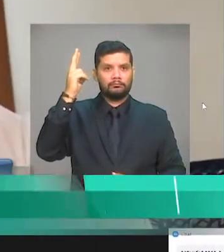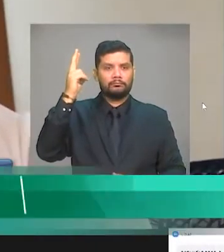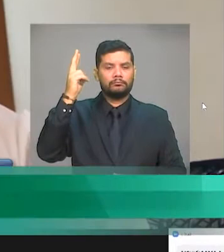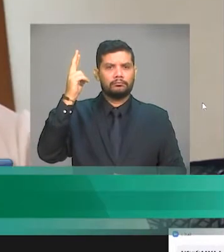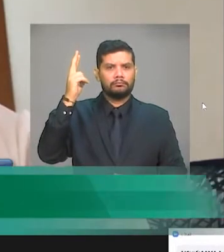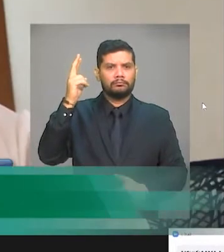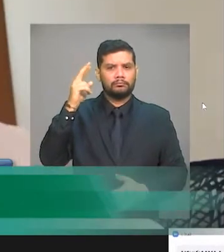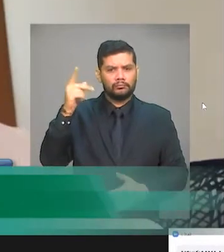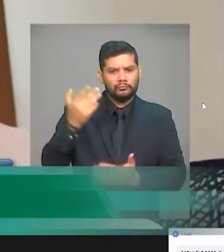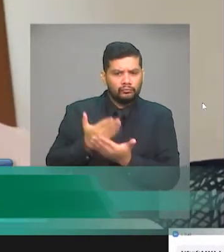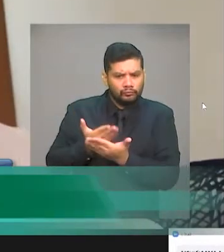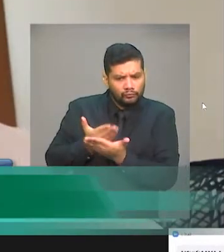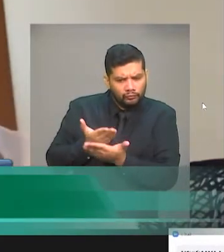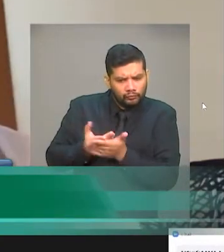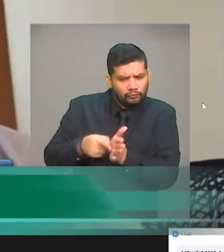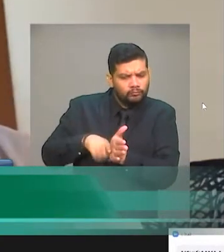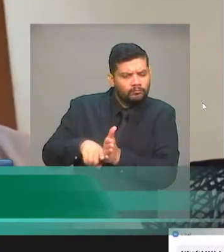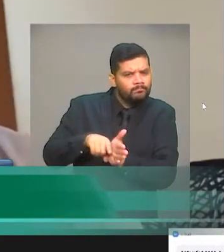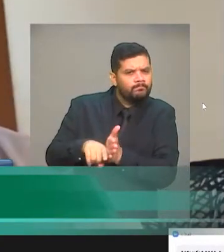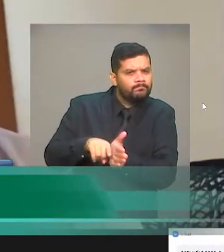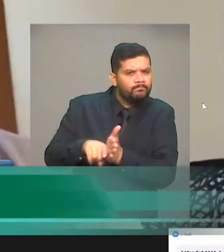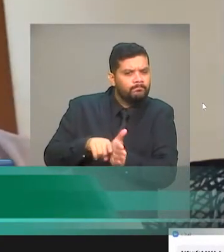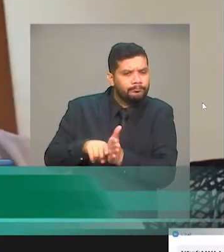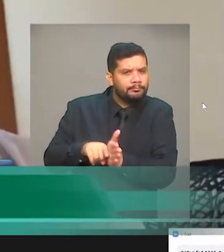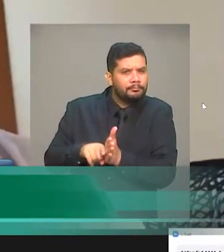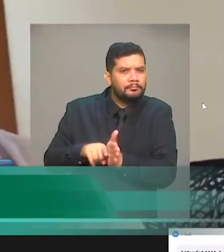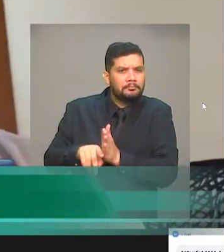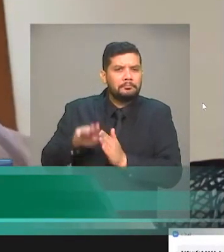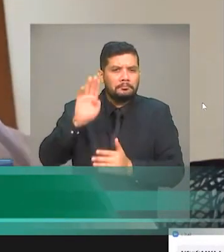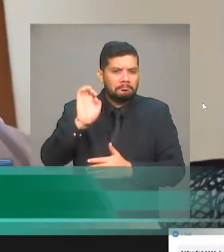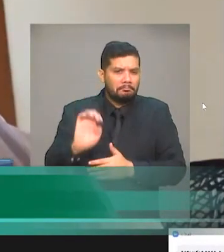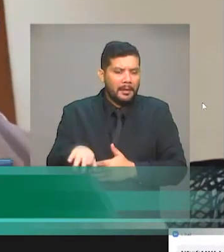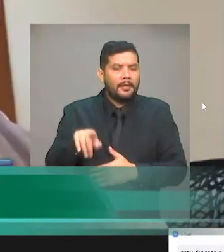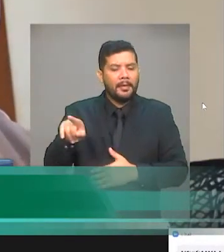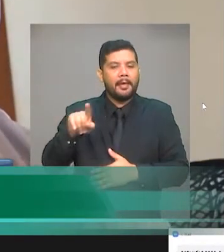pode fazer essa análise mais